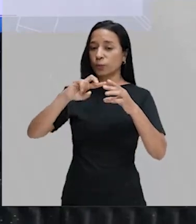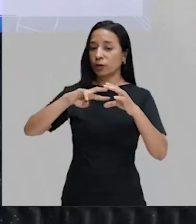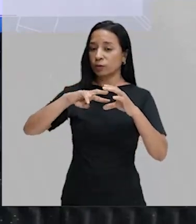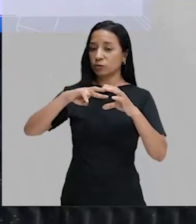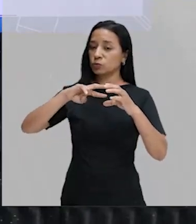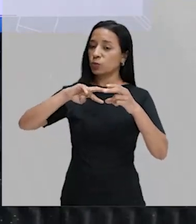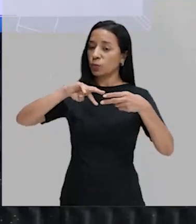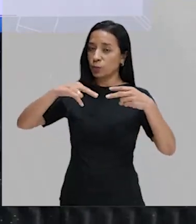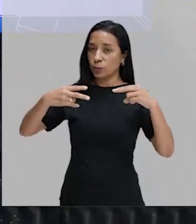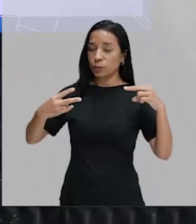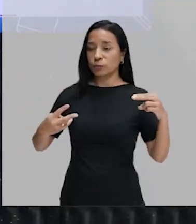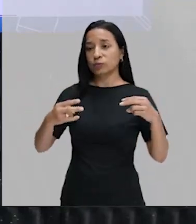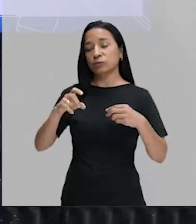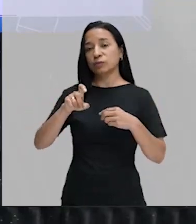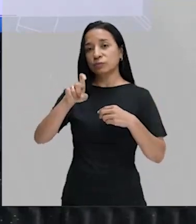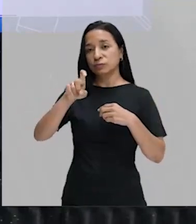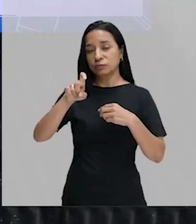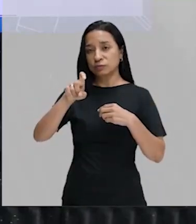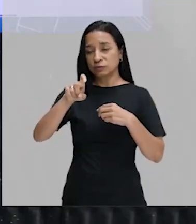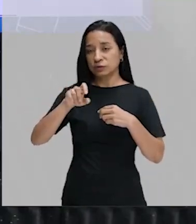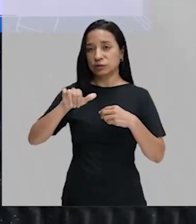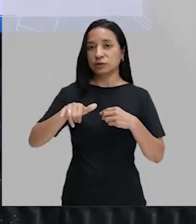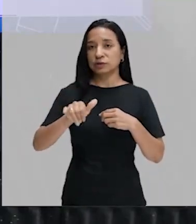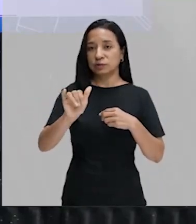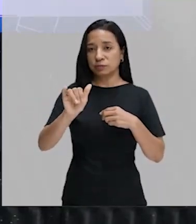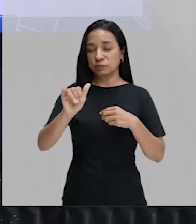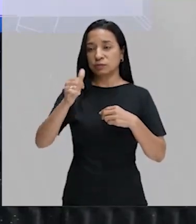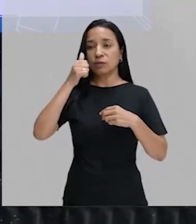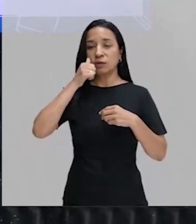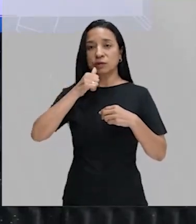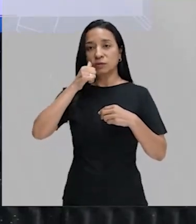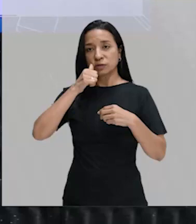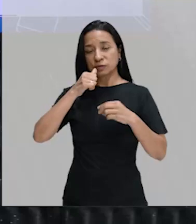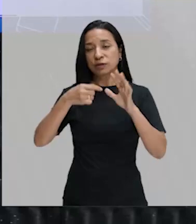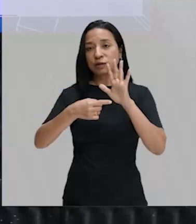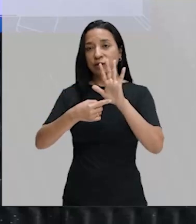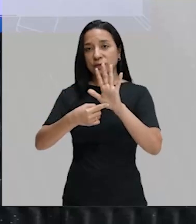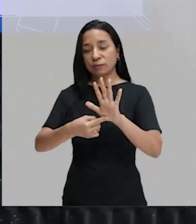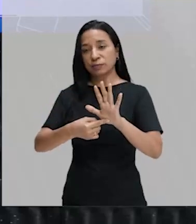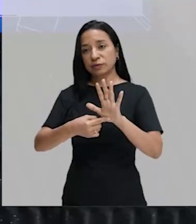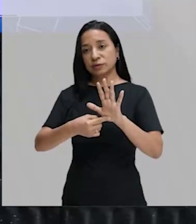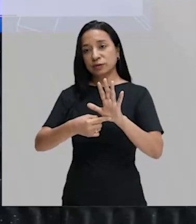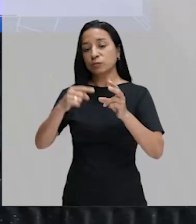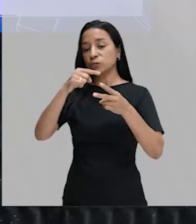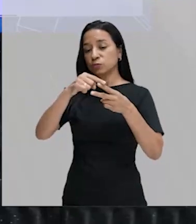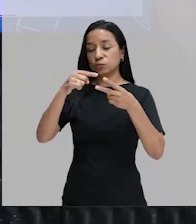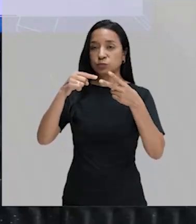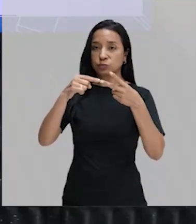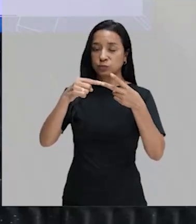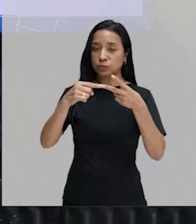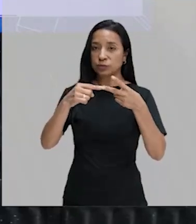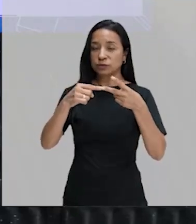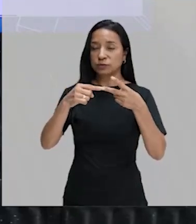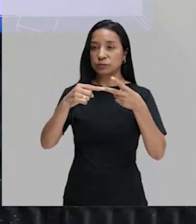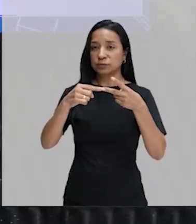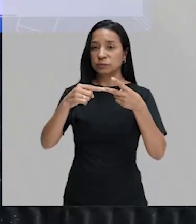sexual XY e as fêmeas apresentam um par de cromossomo